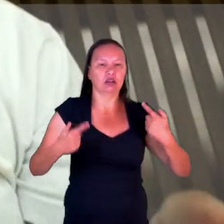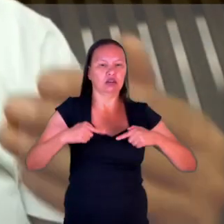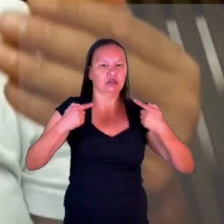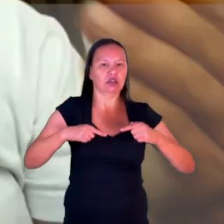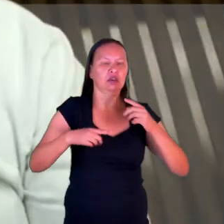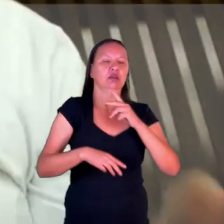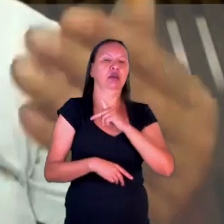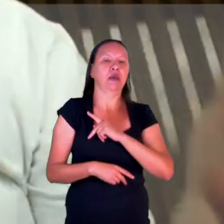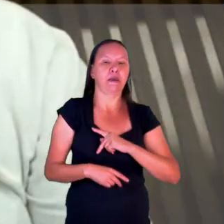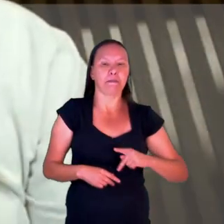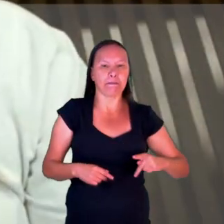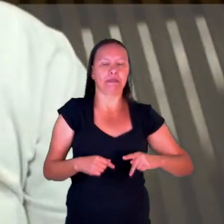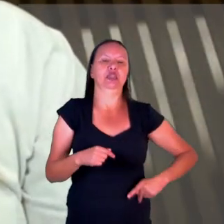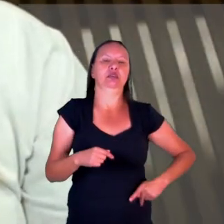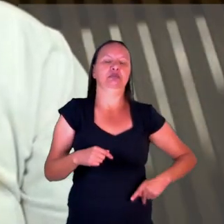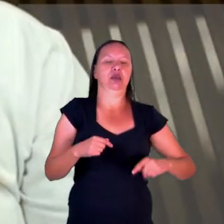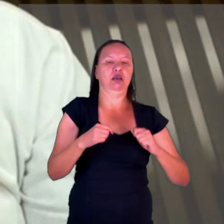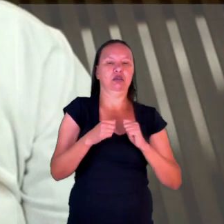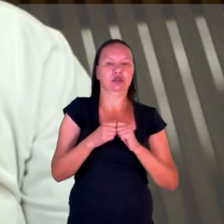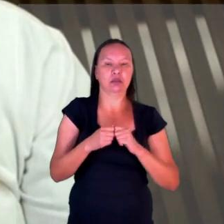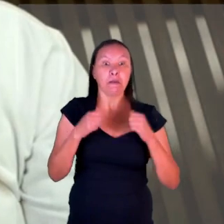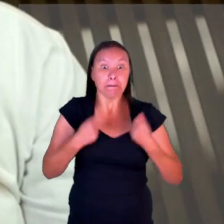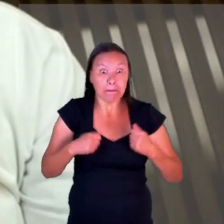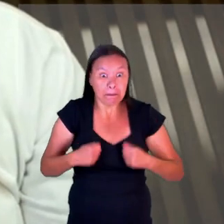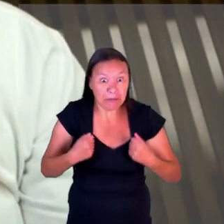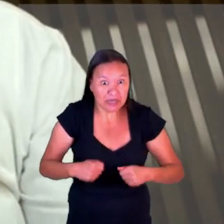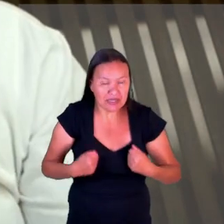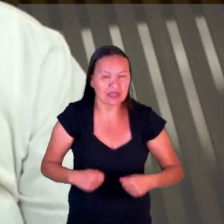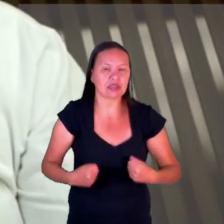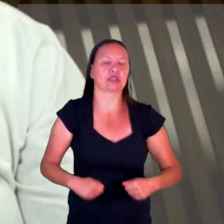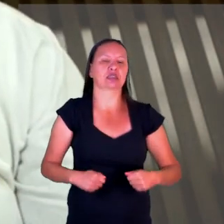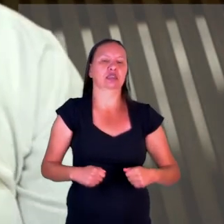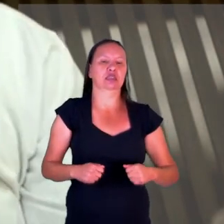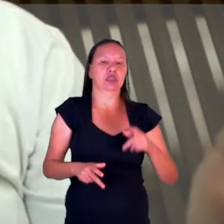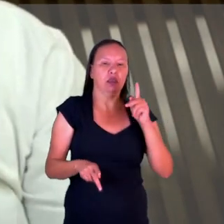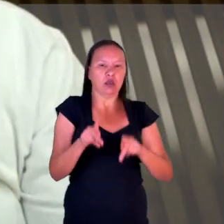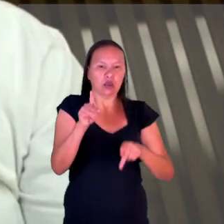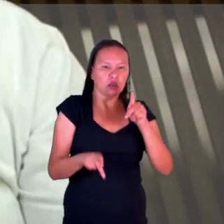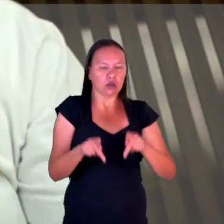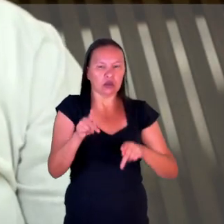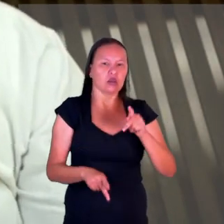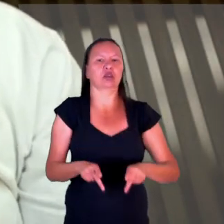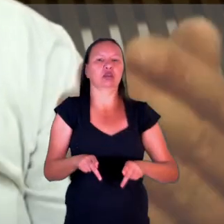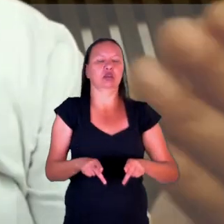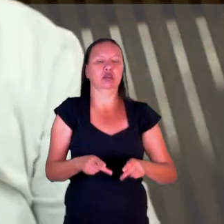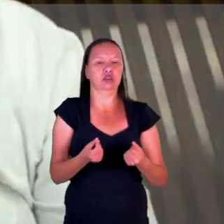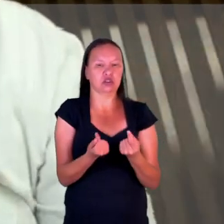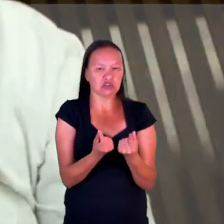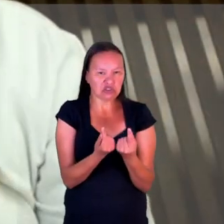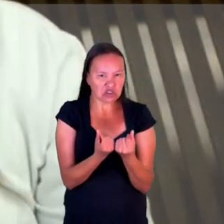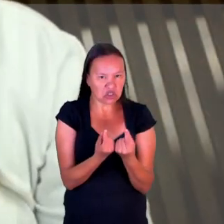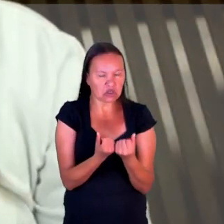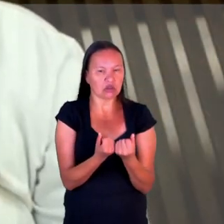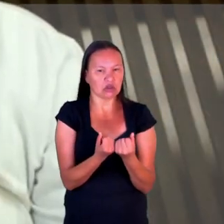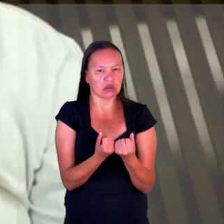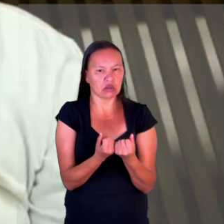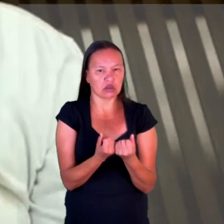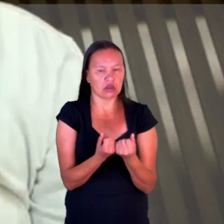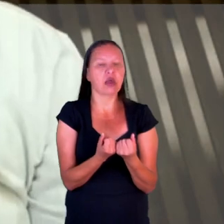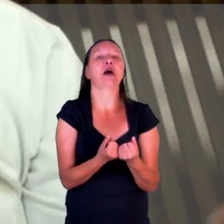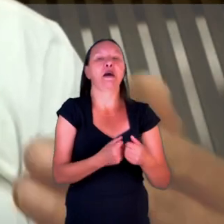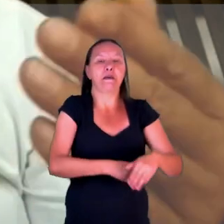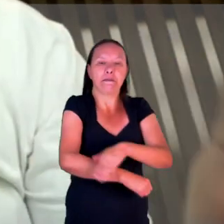precisam destinar recurso né Eh que é o recurso do povo é recurso de imposto mas PR destinar recursos para essas populações